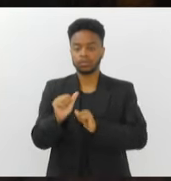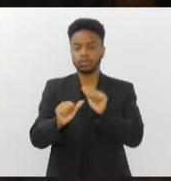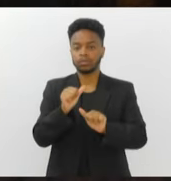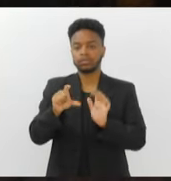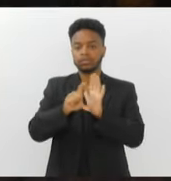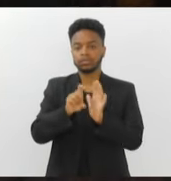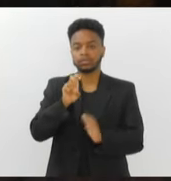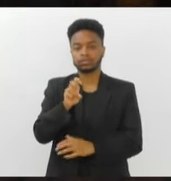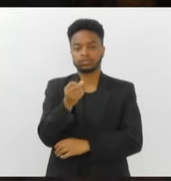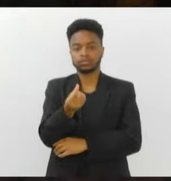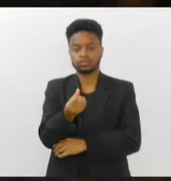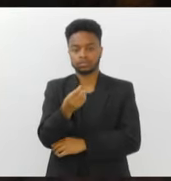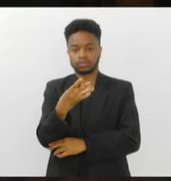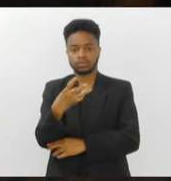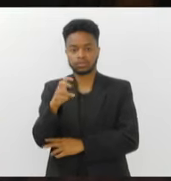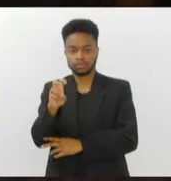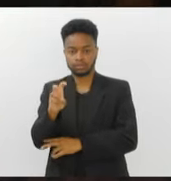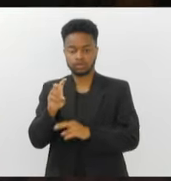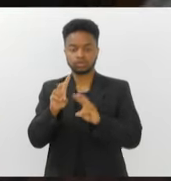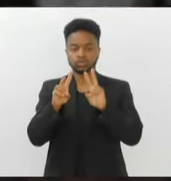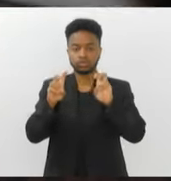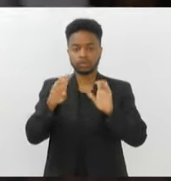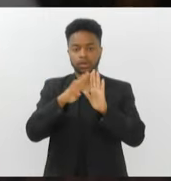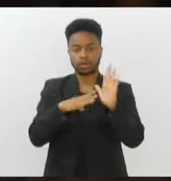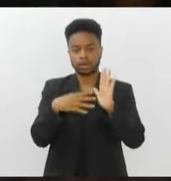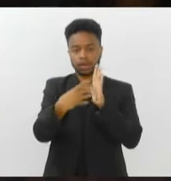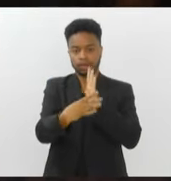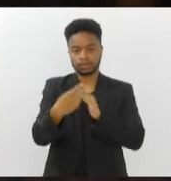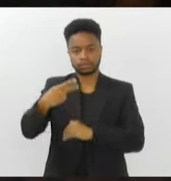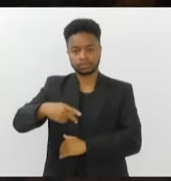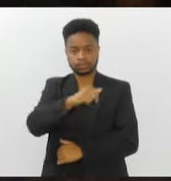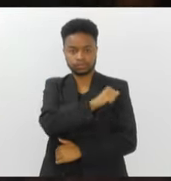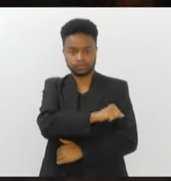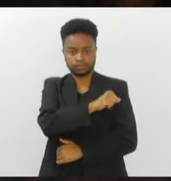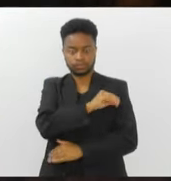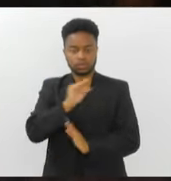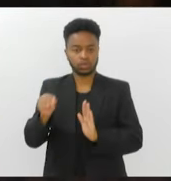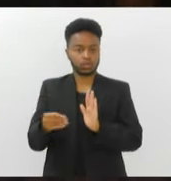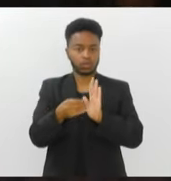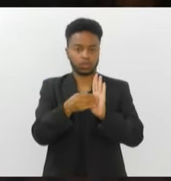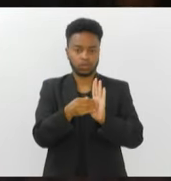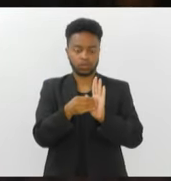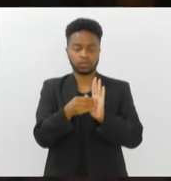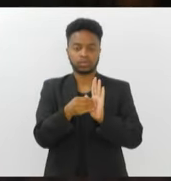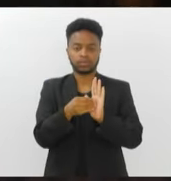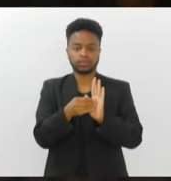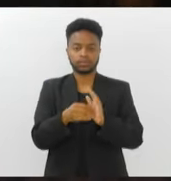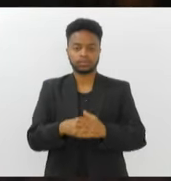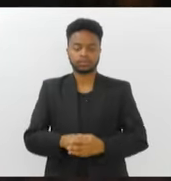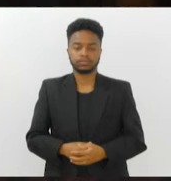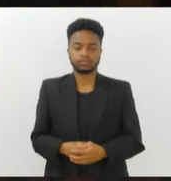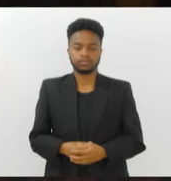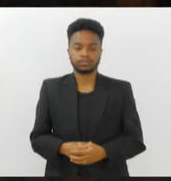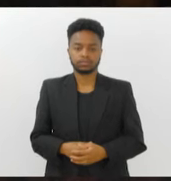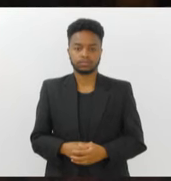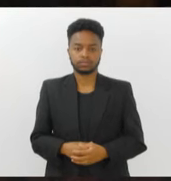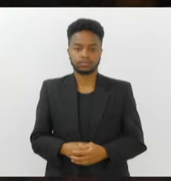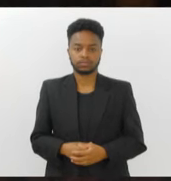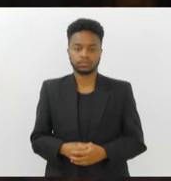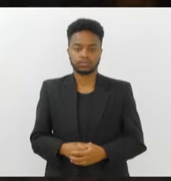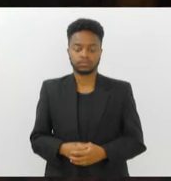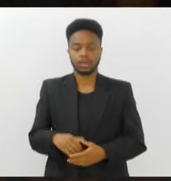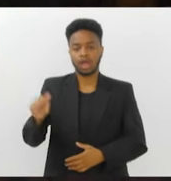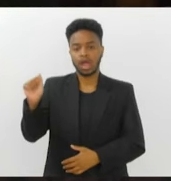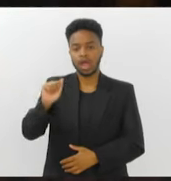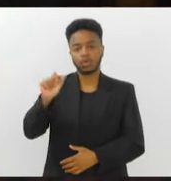número 5.645 de 2010 para incluir no calendário oficial do Estado do Rio de Janeiro o